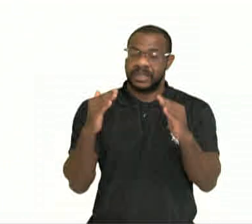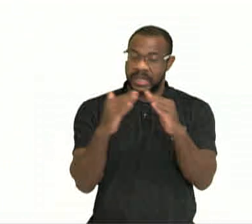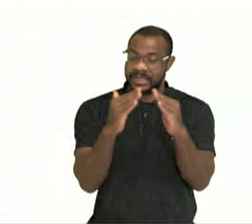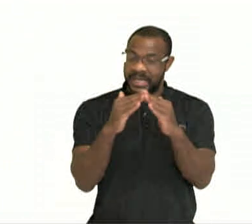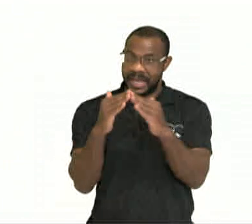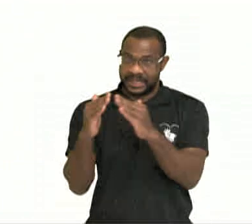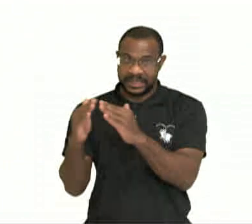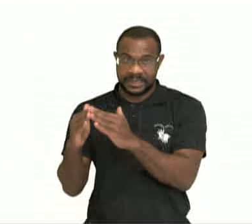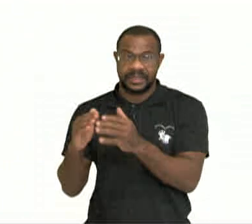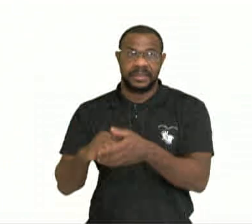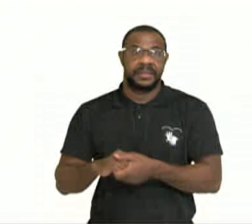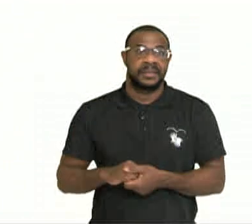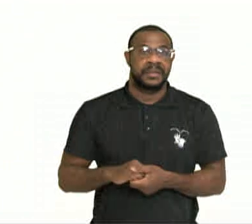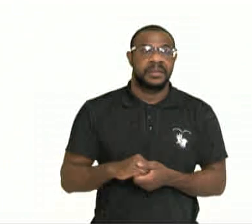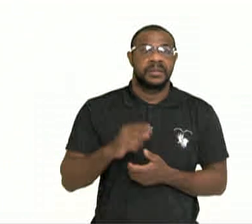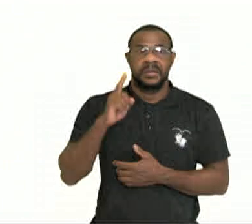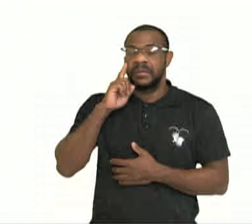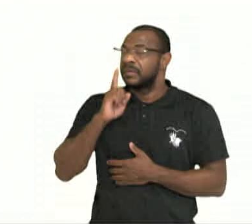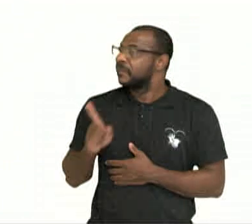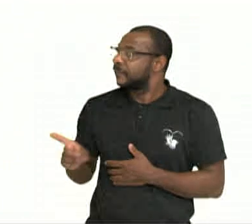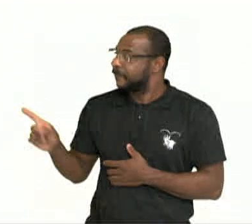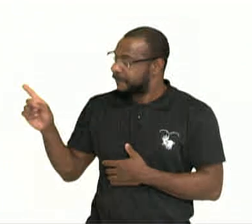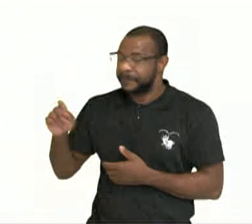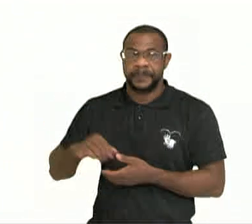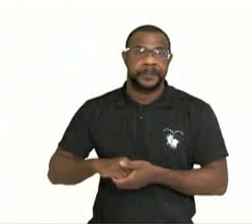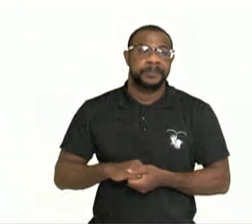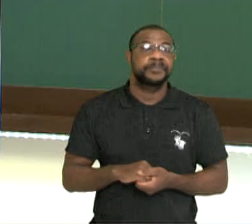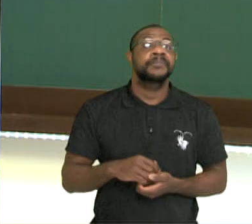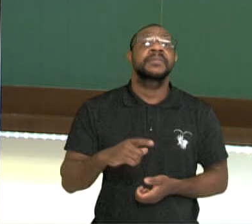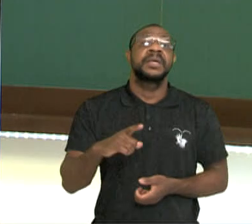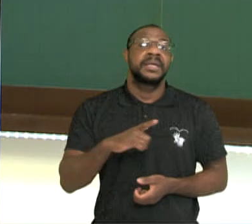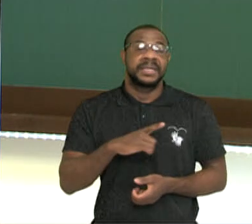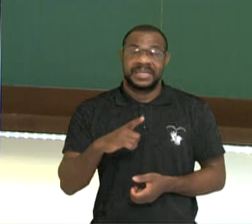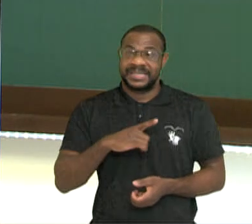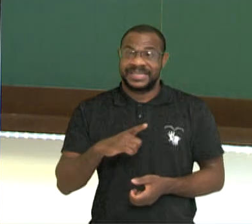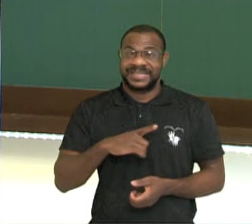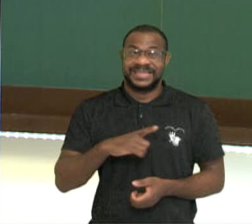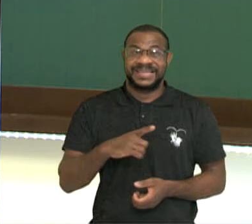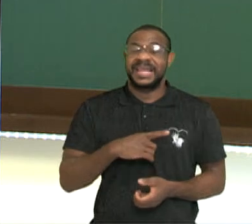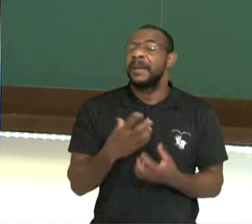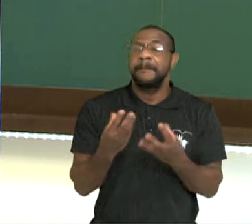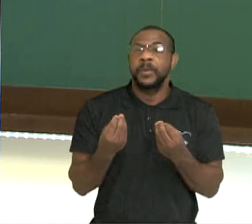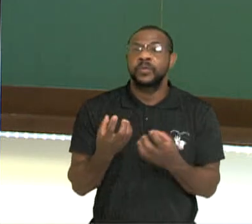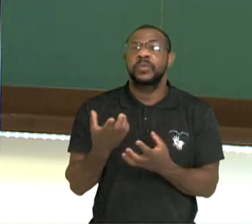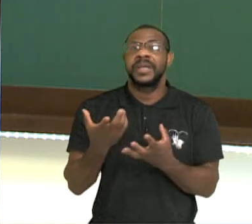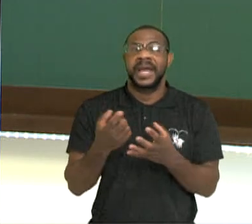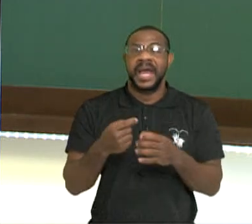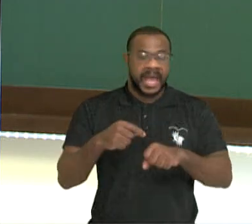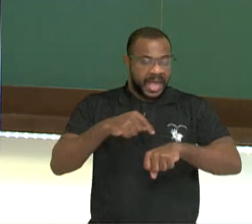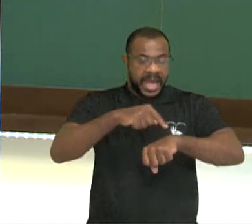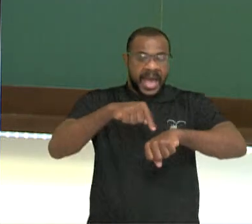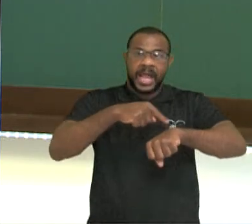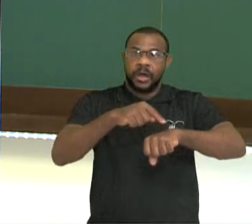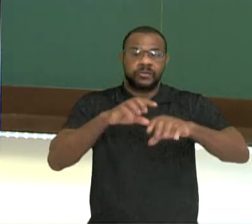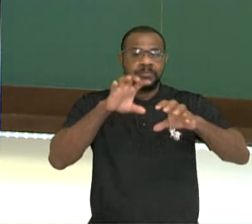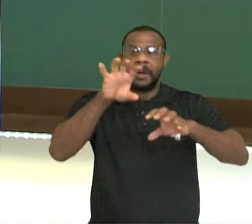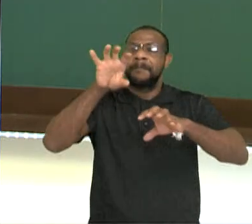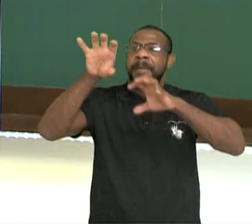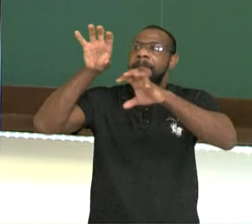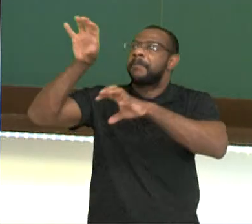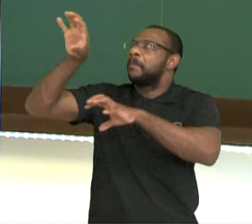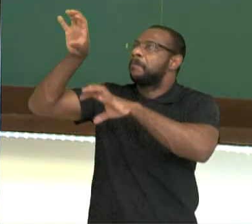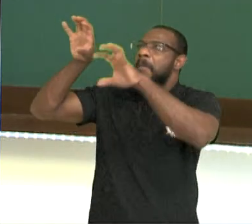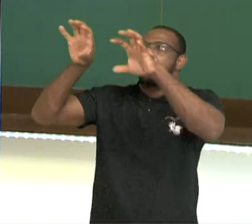4.515.938 relógios de medição de energia elétrica que existem instalados por todo o estado do Paraná, nos